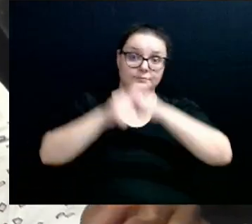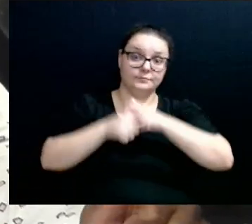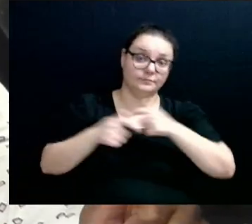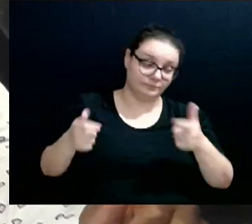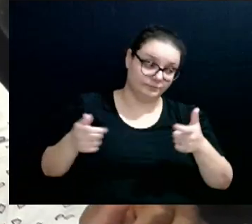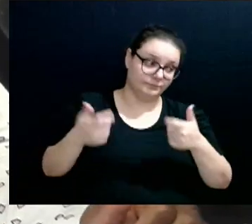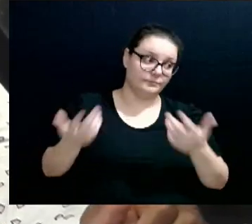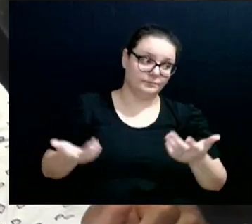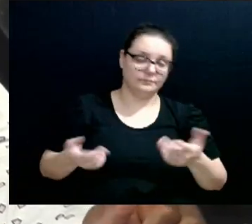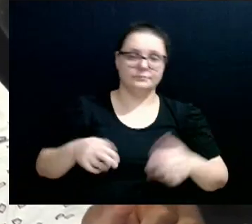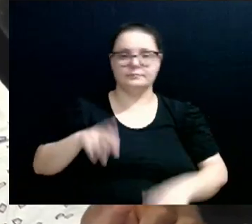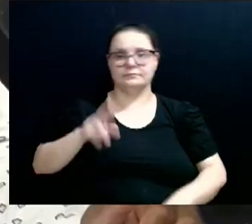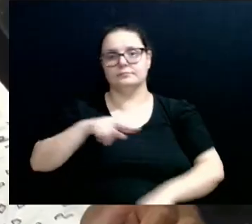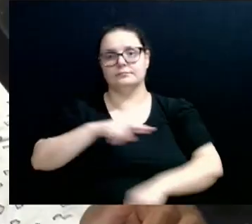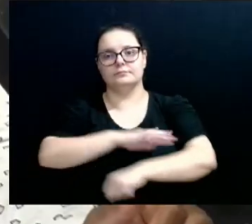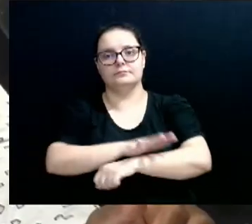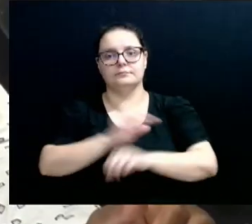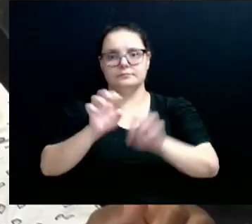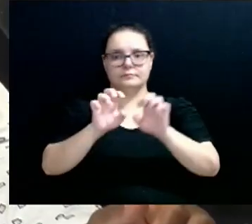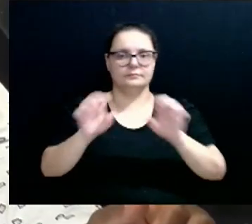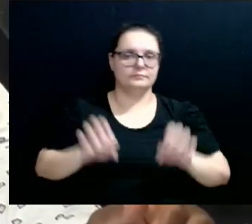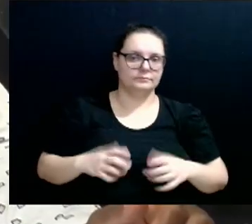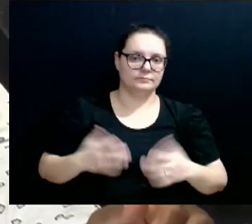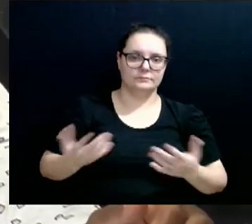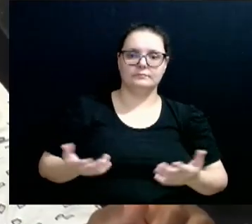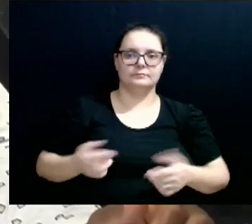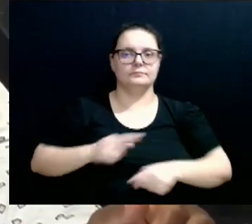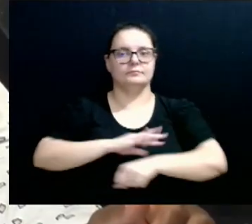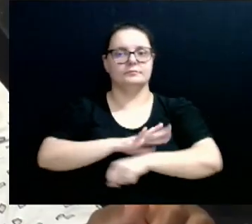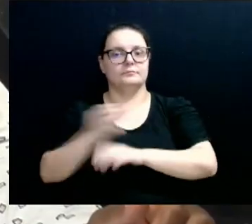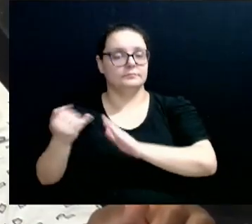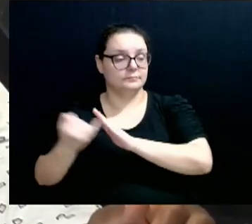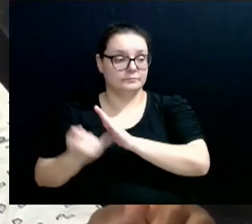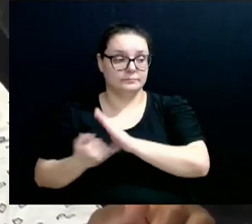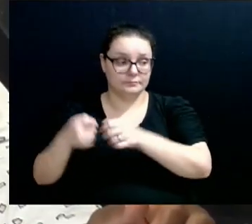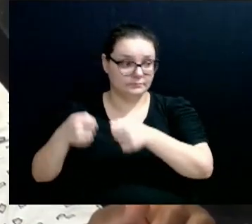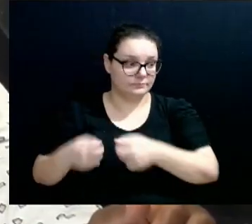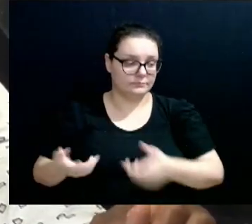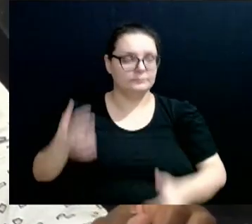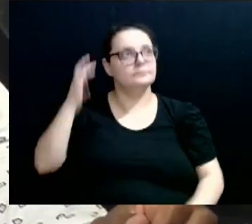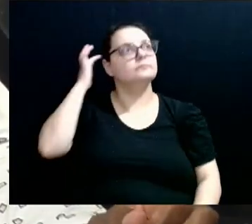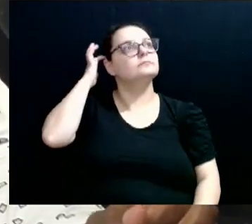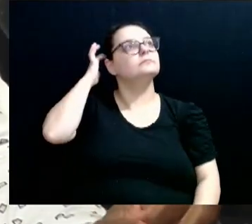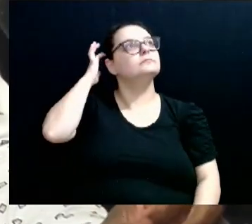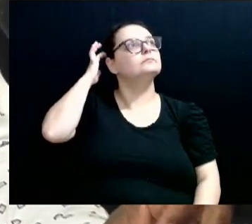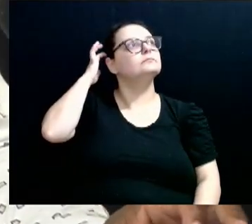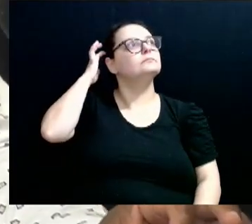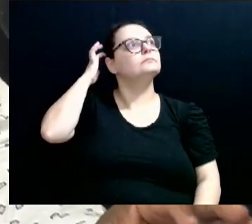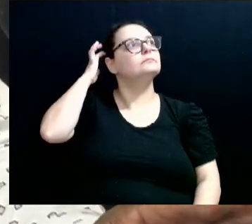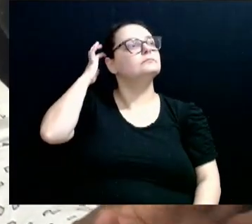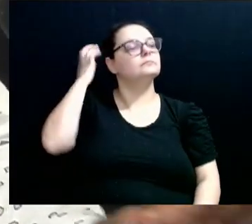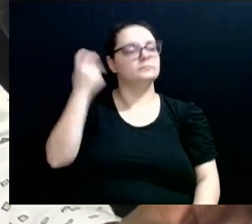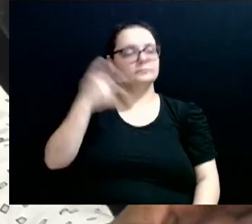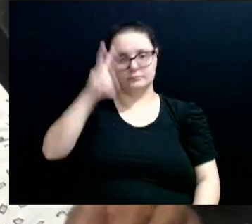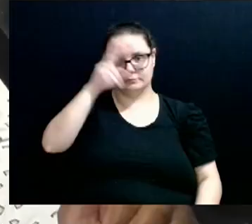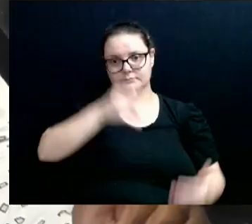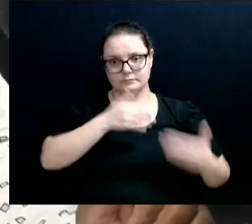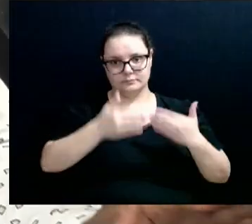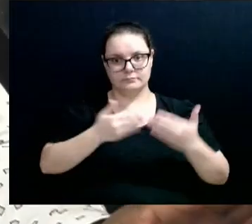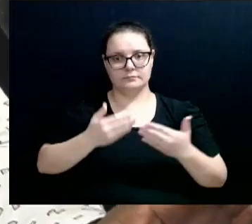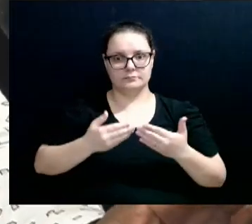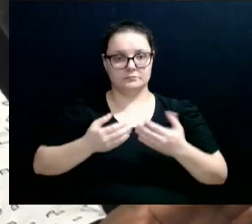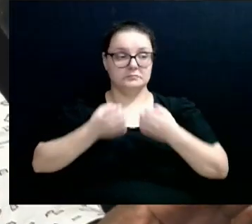racismo estrutural, do racismo institucional e tudo mais. Nessa sua trajetória bem-sucedida, você poderia